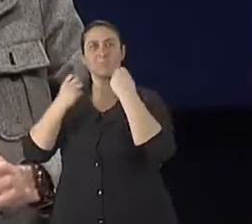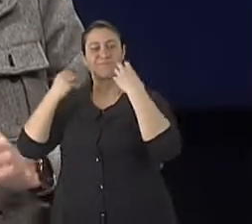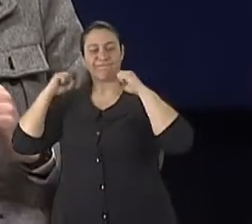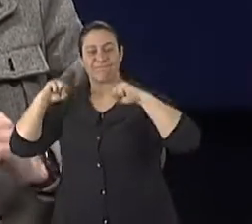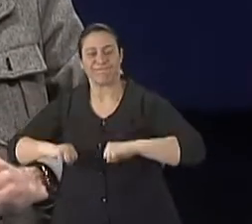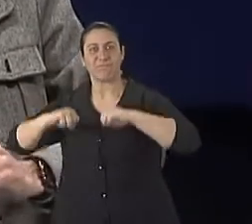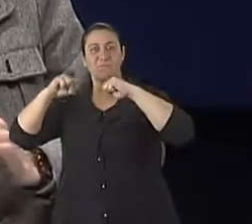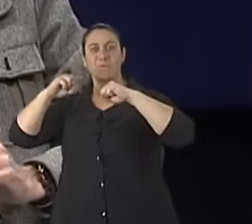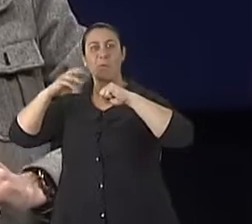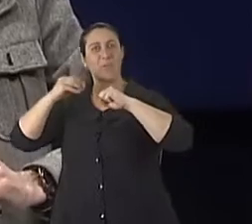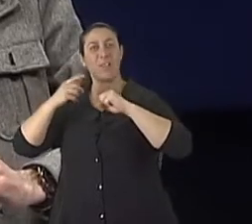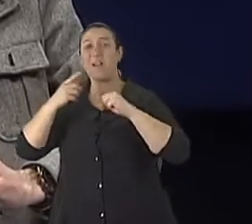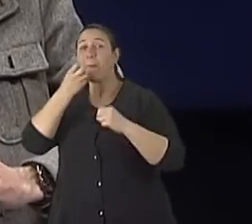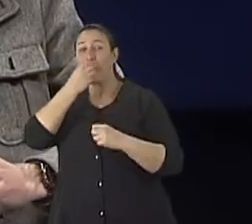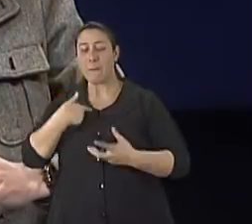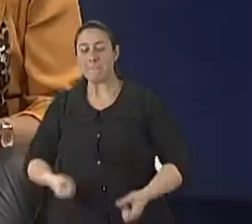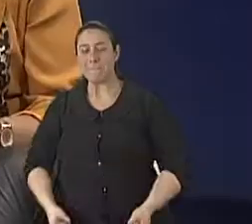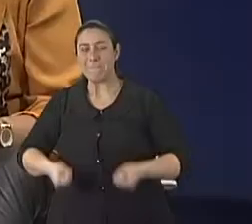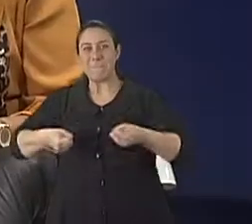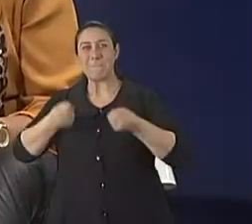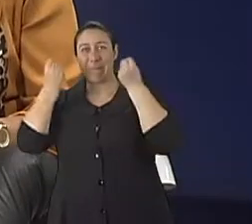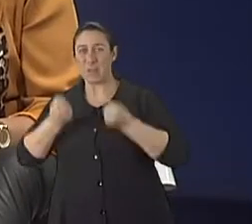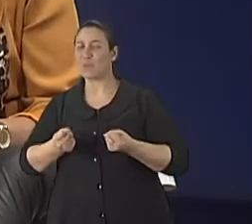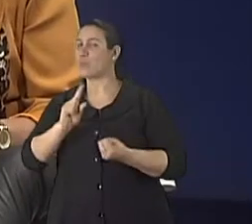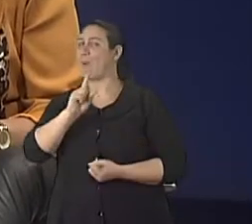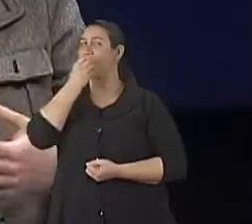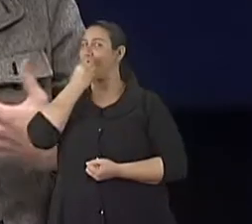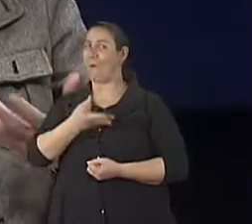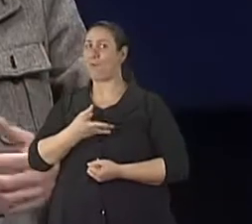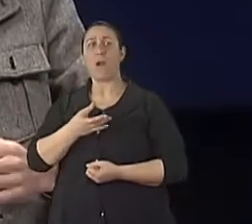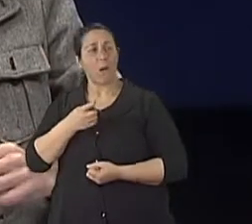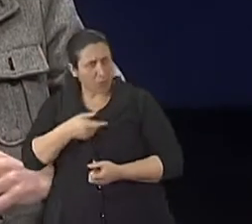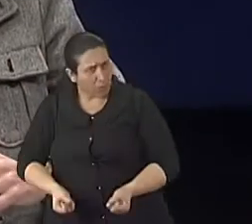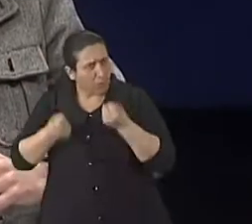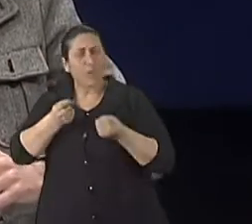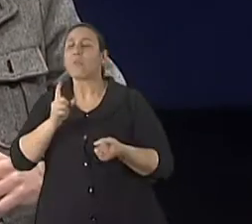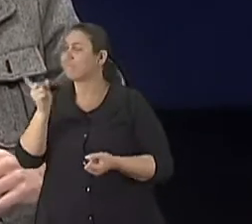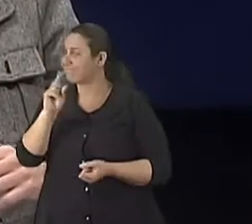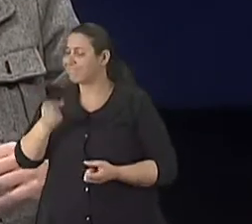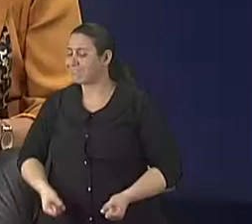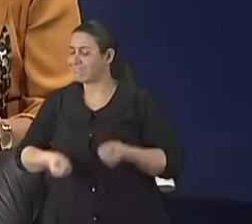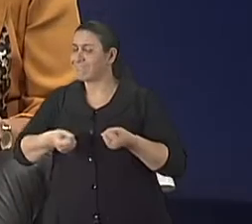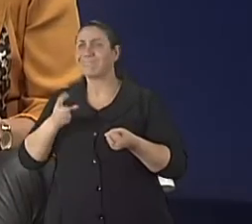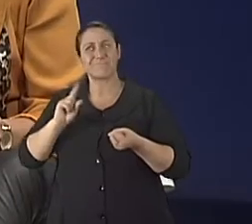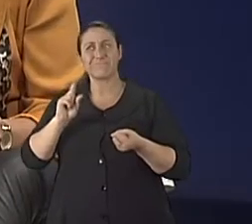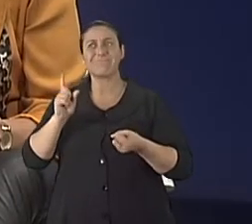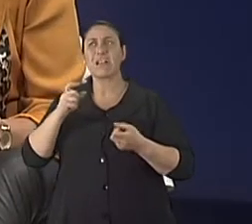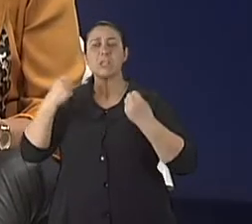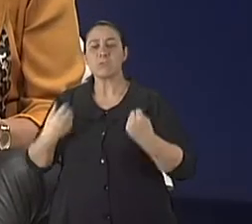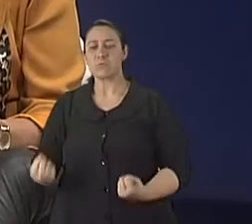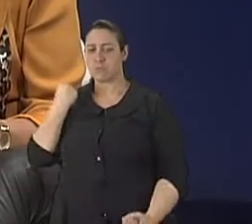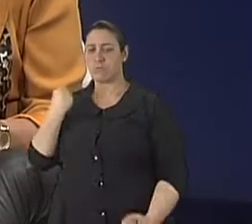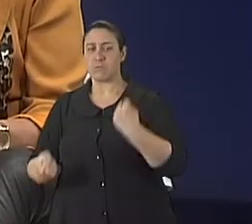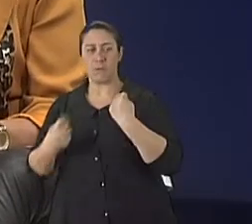o excesso de peso não faz bem também há o excesso de peso é preciso em exercícios vídeos né claro claro e hoje o excesso de